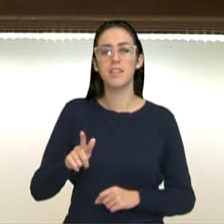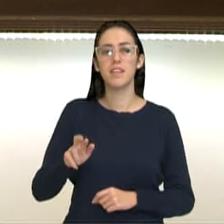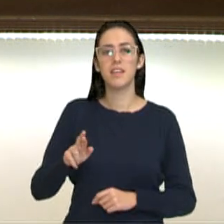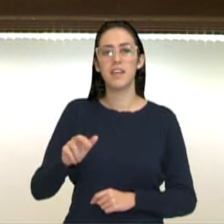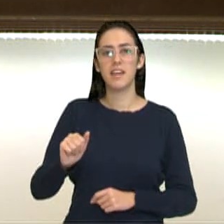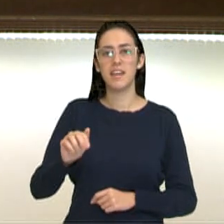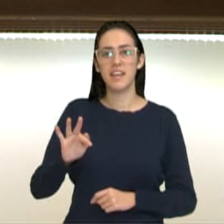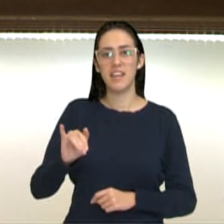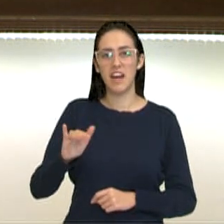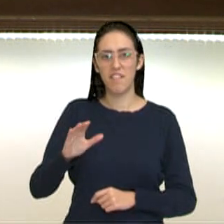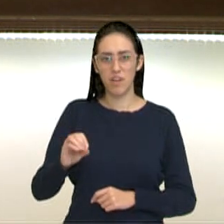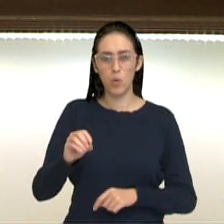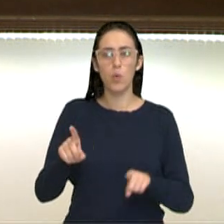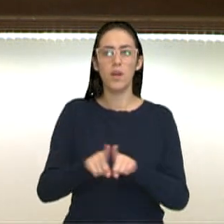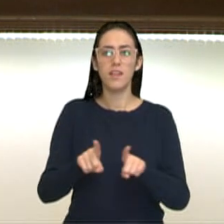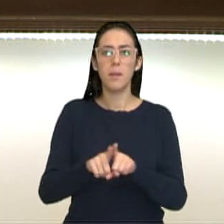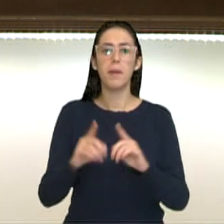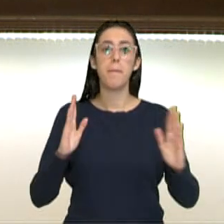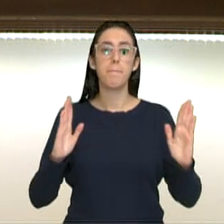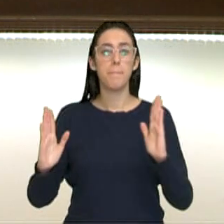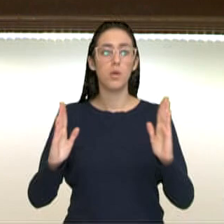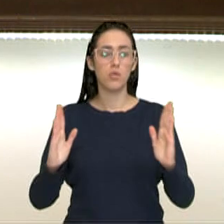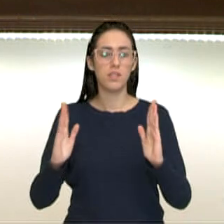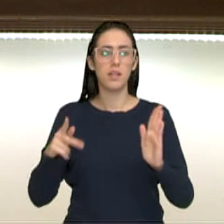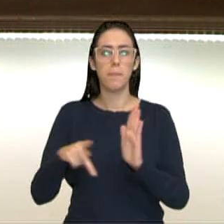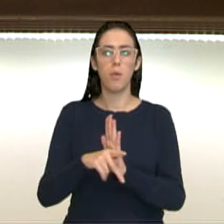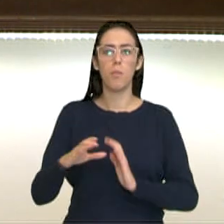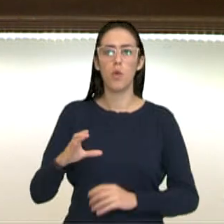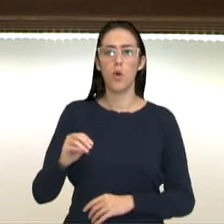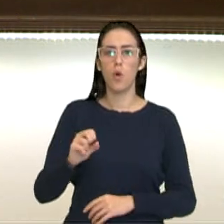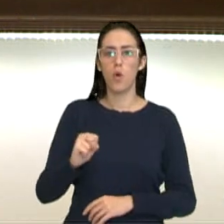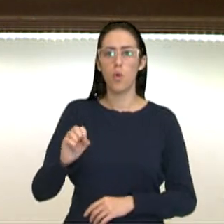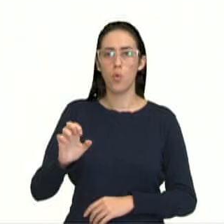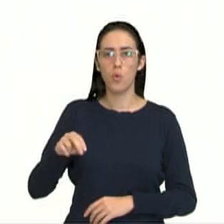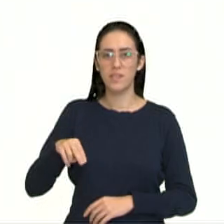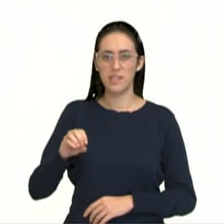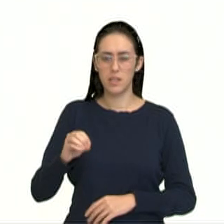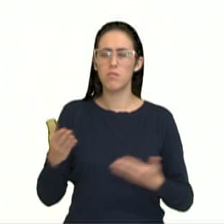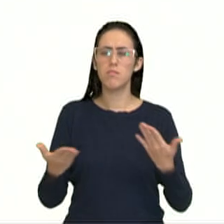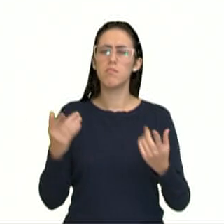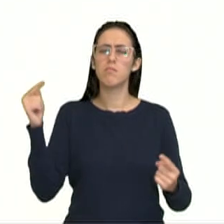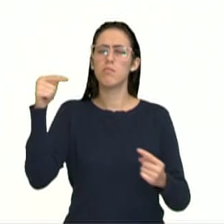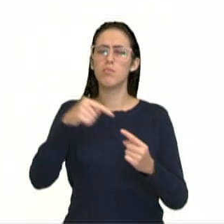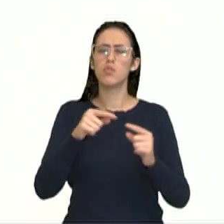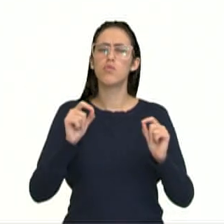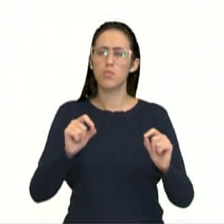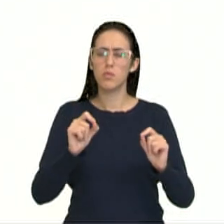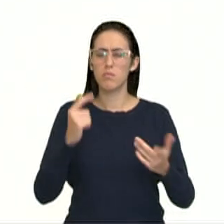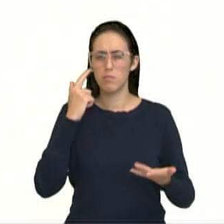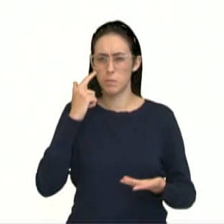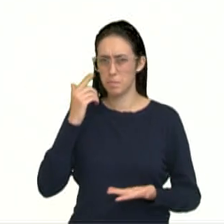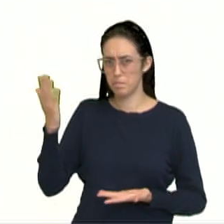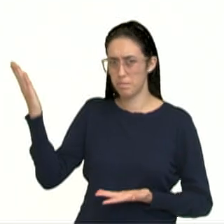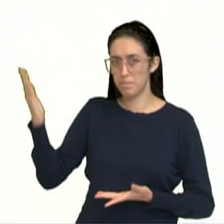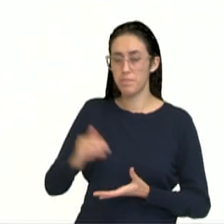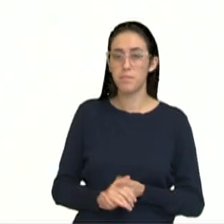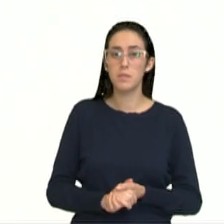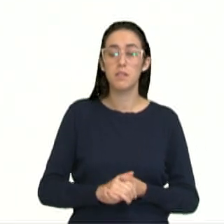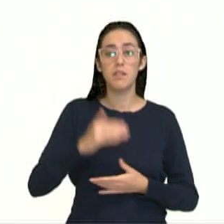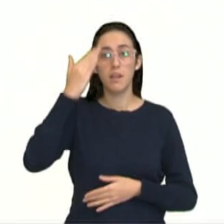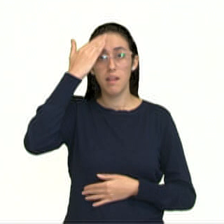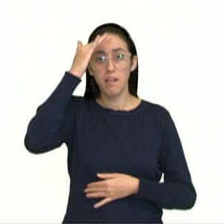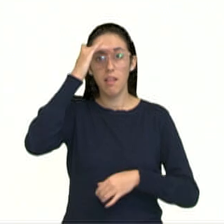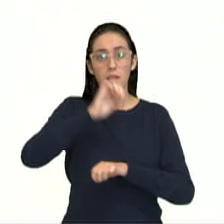e a periodicidade do cosseno. Quais são os nossos objetivos desta aula? Então vamos lá. Compreender, né,